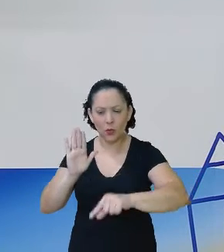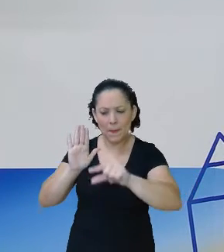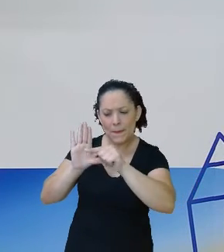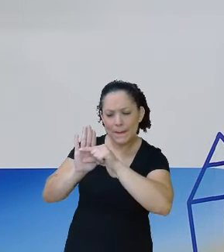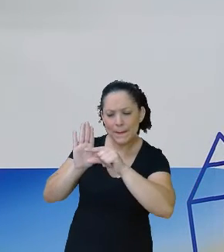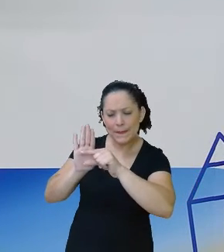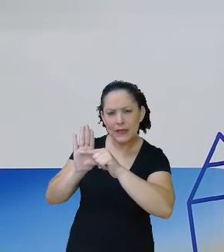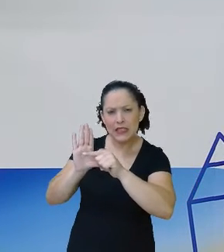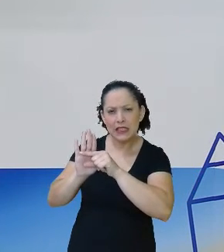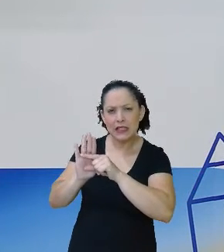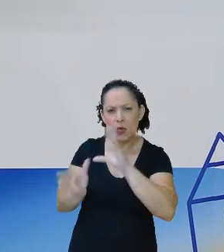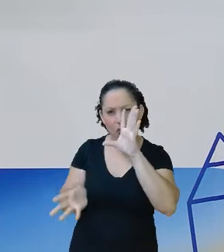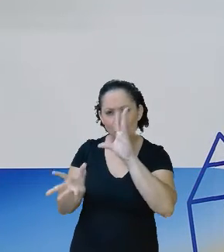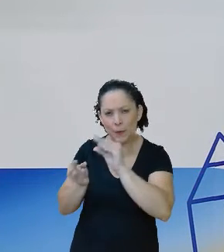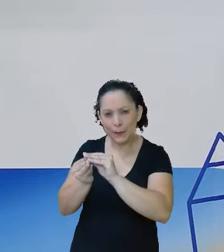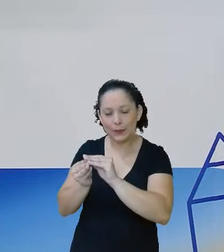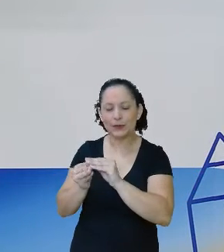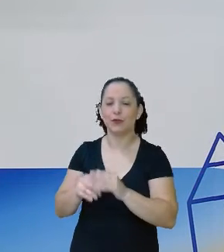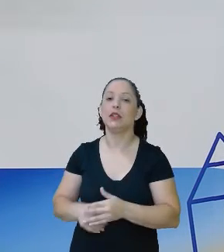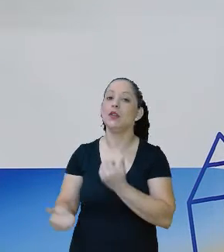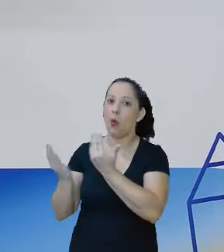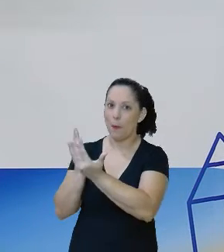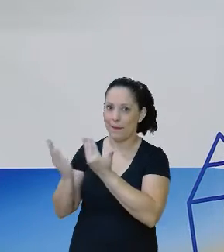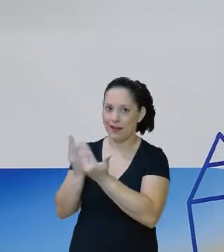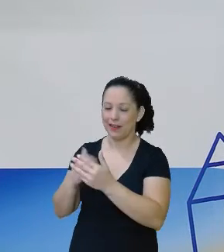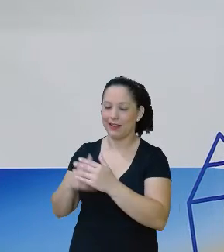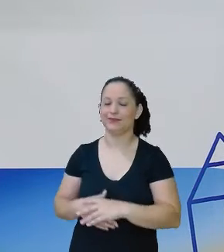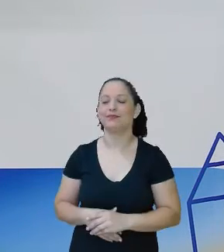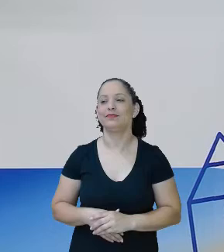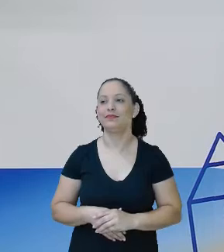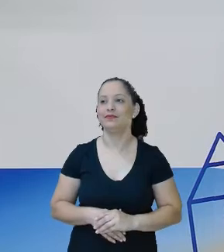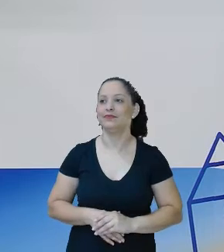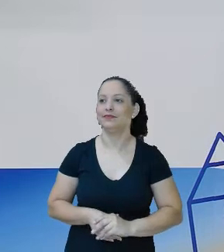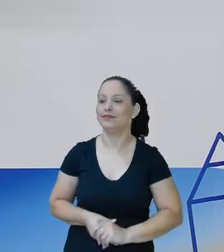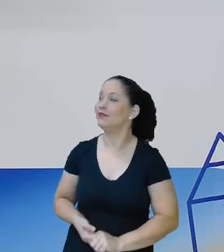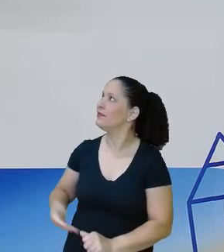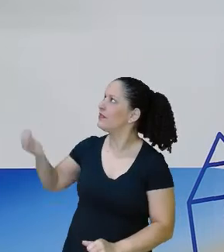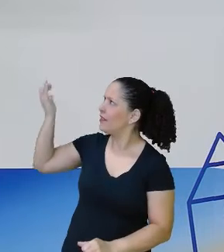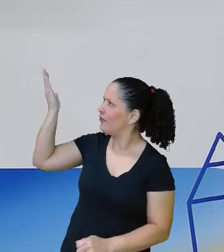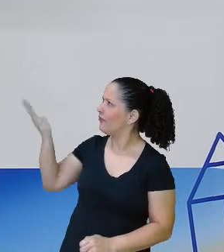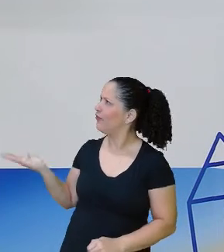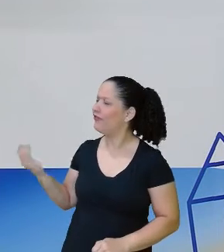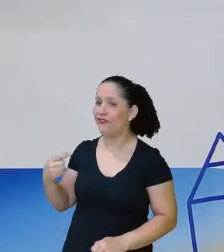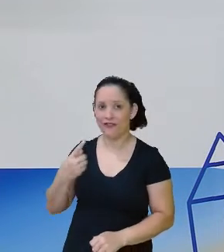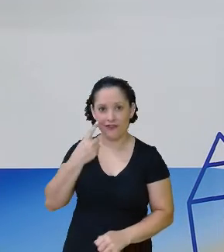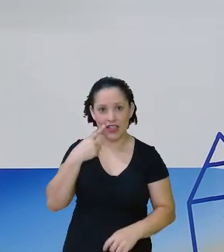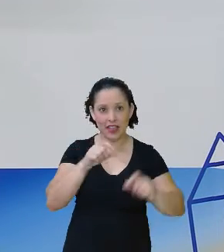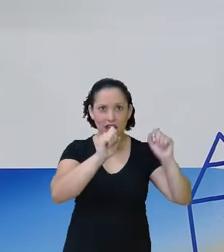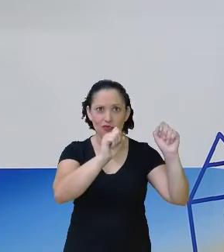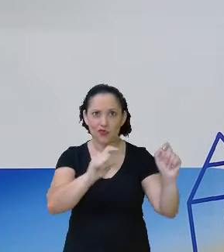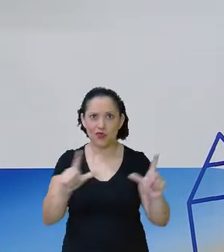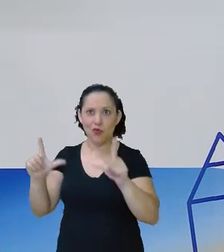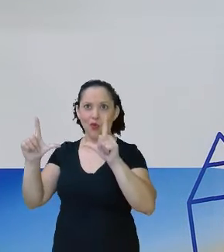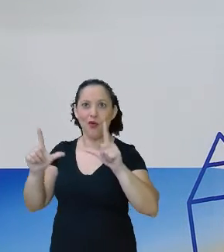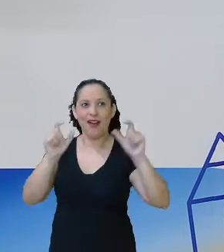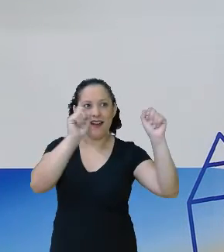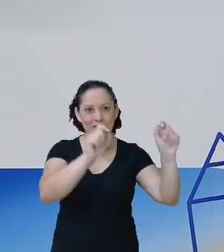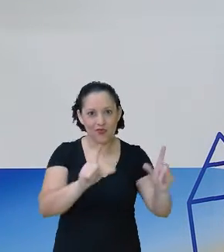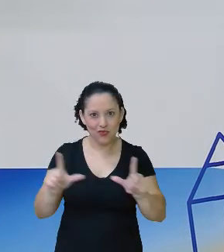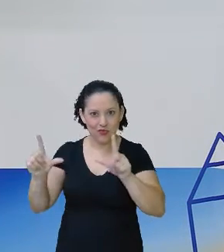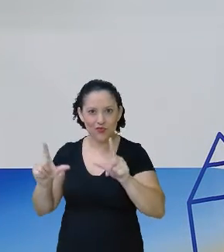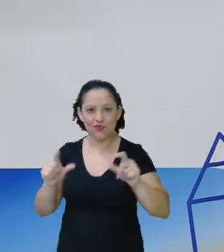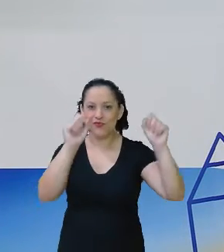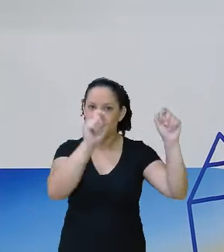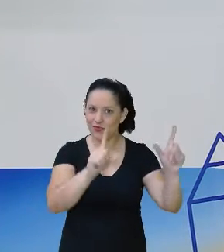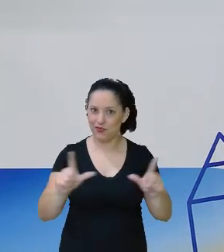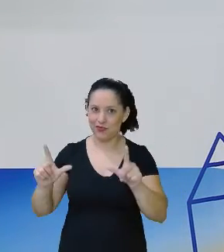vamos comparar. Começa comparando pelo tamanho, tá? Percebe aí quantas telas eu vou gastar para escrever